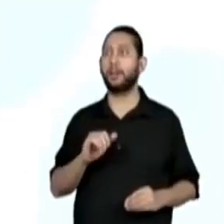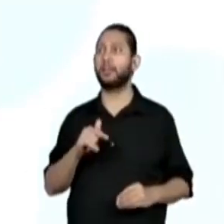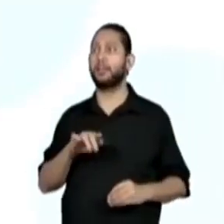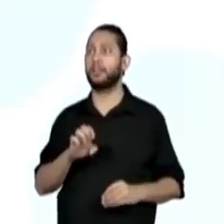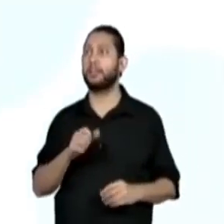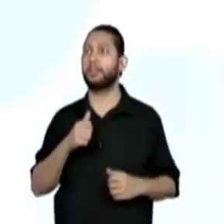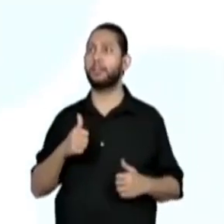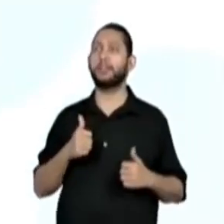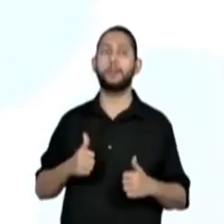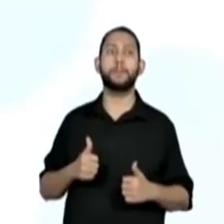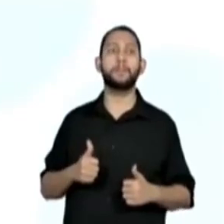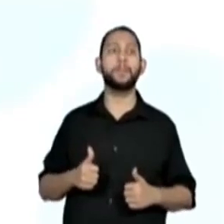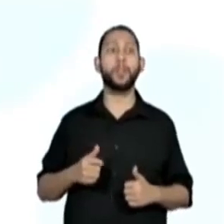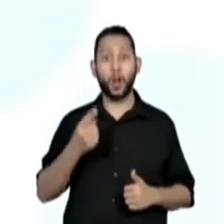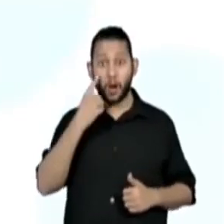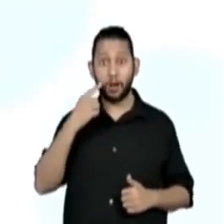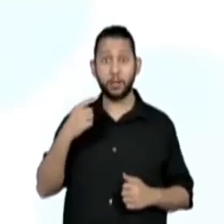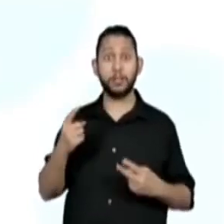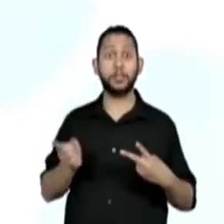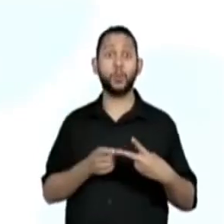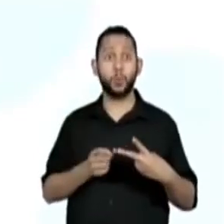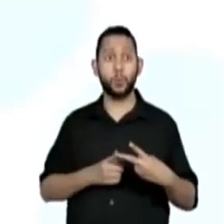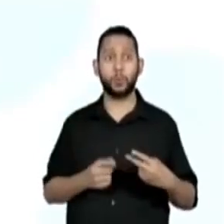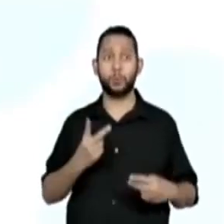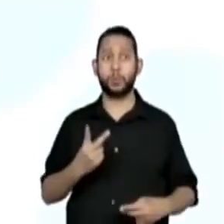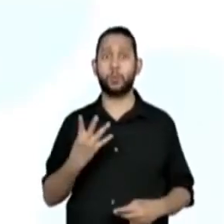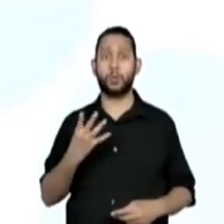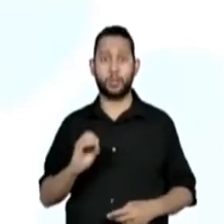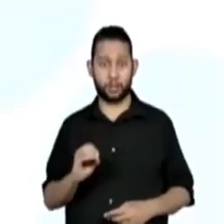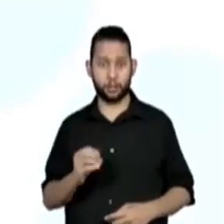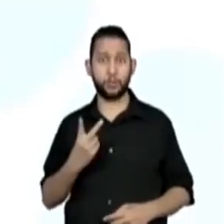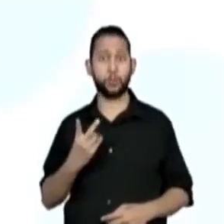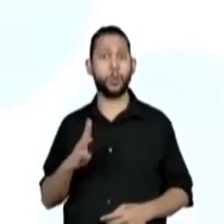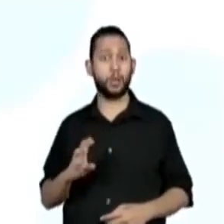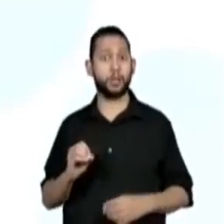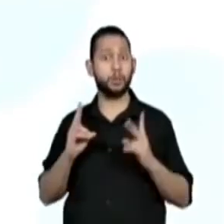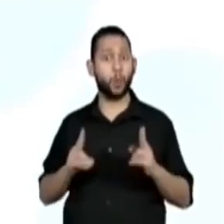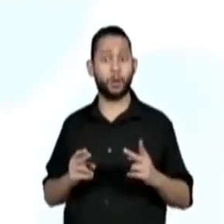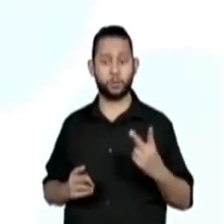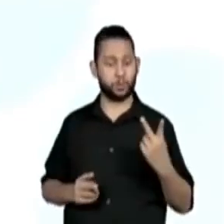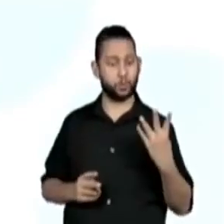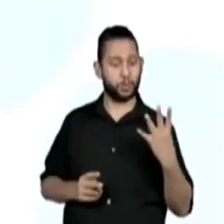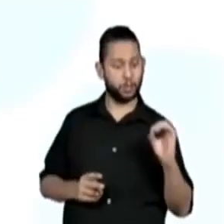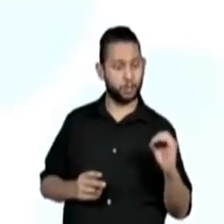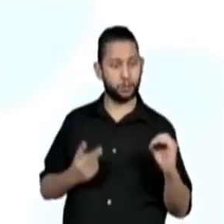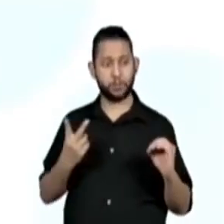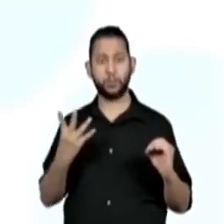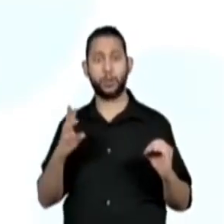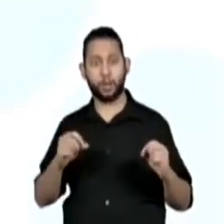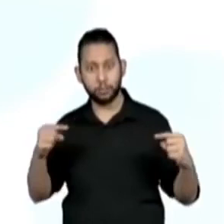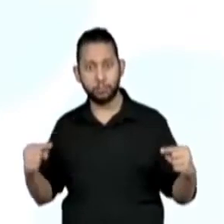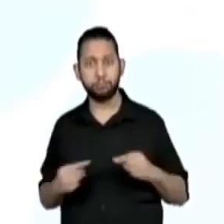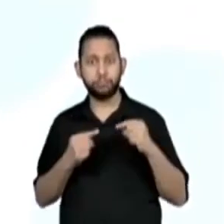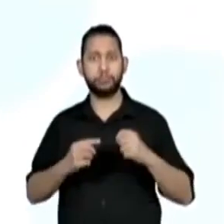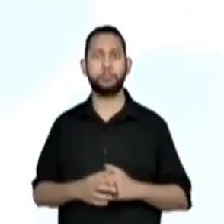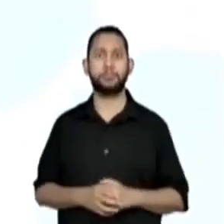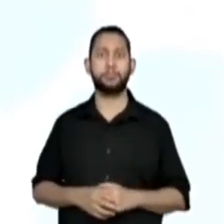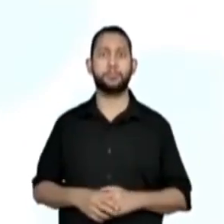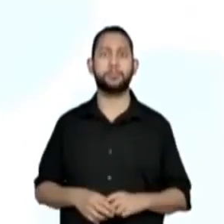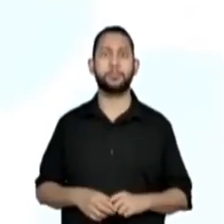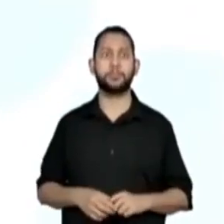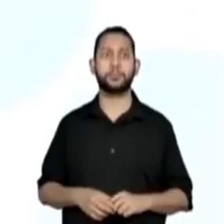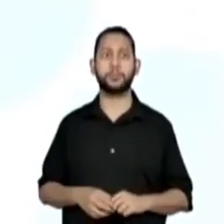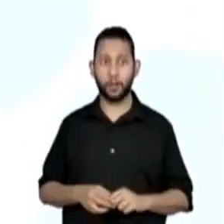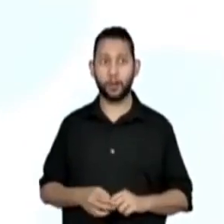amo a segunda conta aqui embaixo irmã 240/240 setinha preta aqui e a próxima